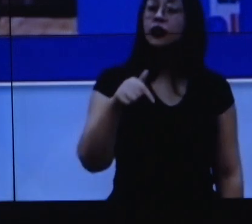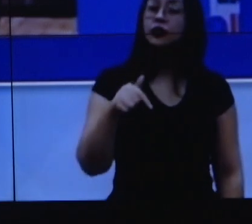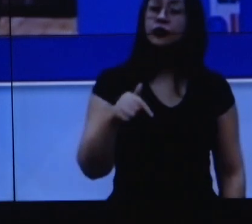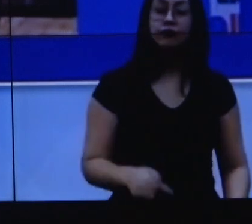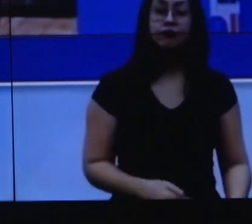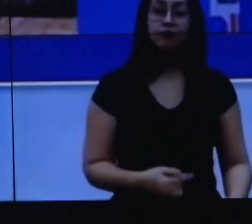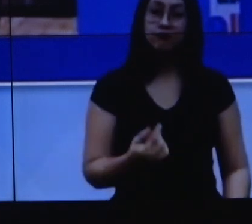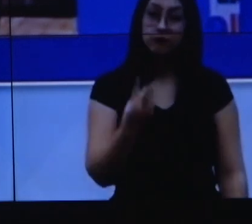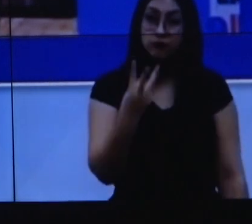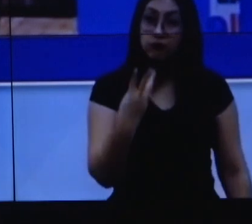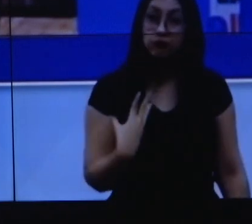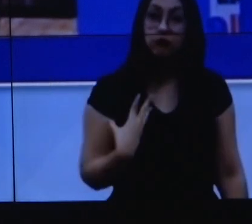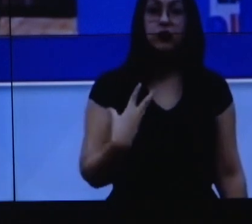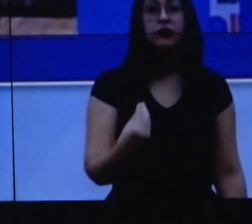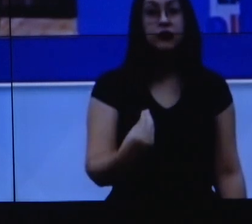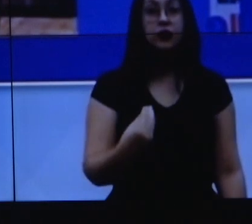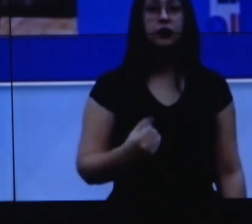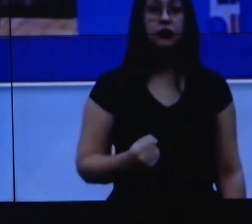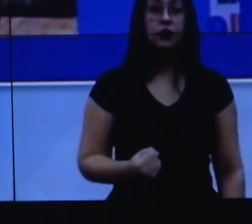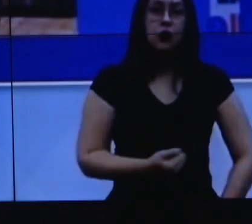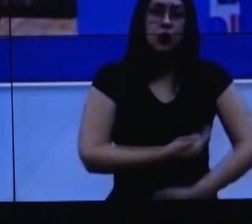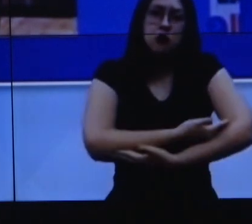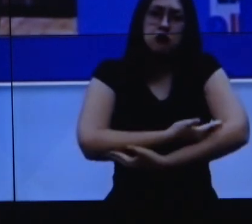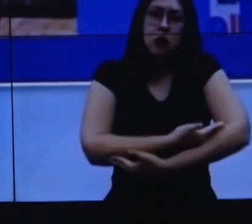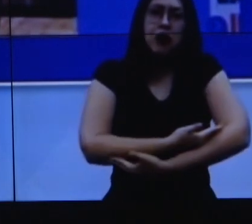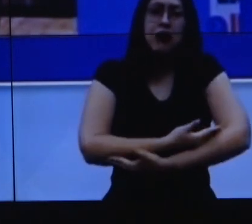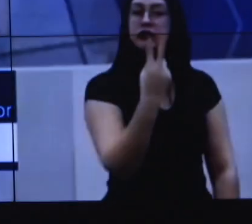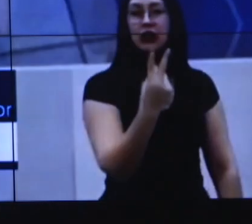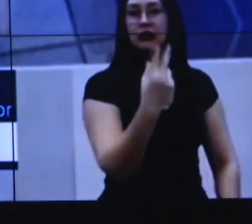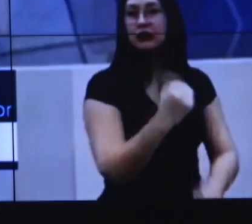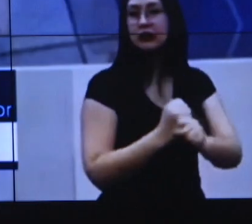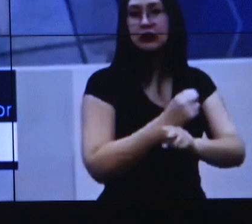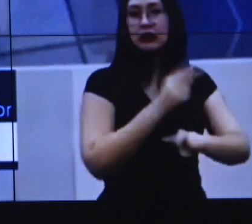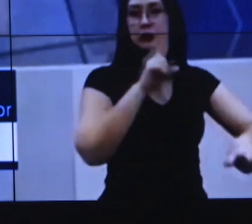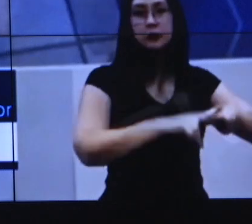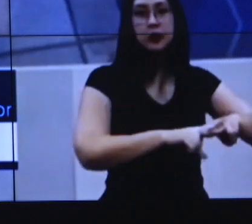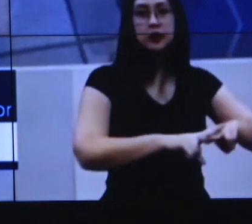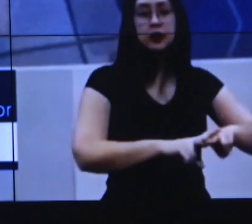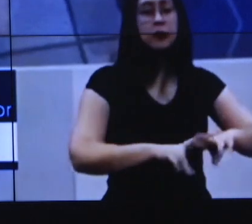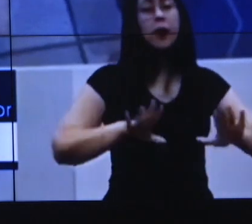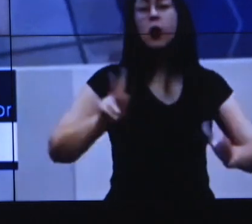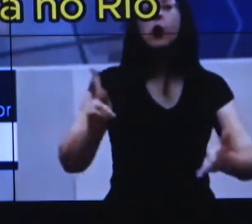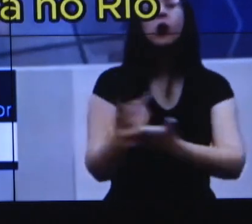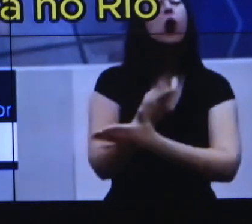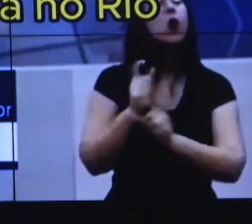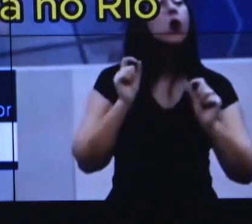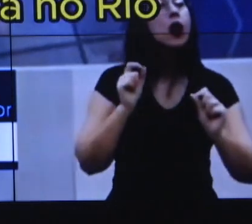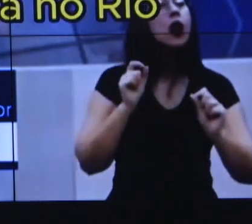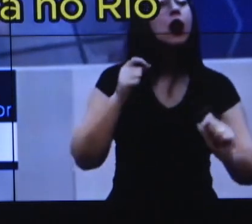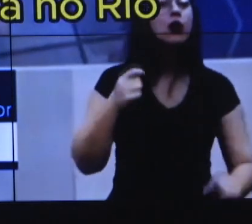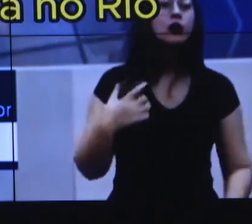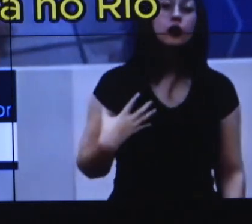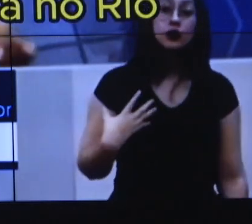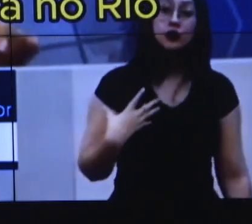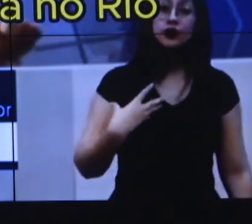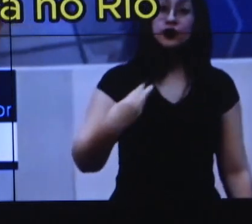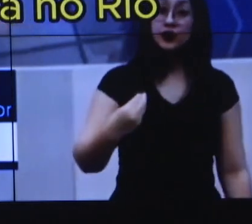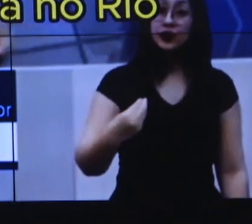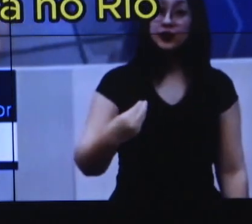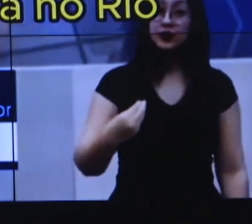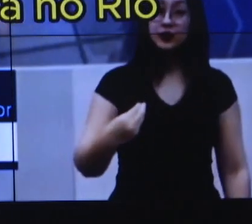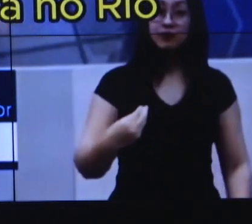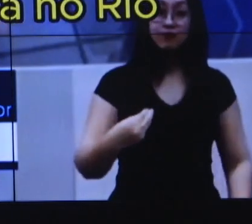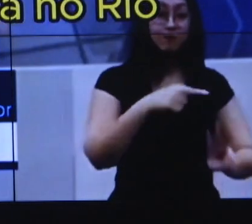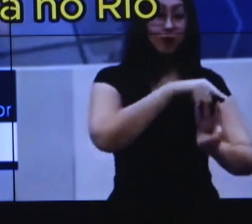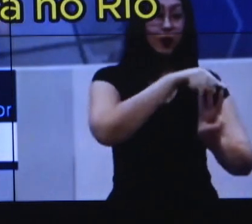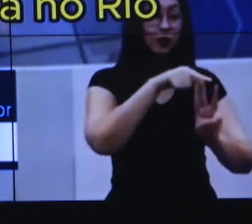filhos. O bebê tinha 9 meses. Os filhos da Daiane, a avó, saiu aqui do